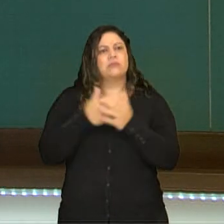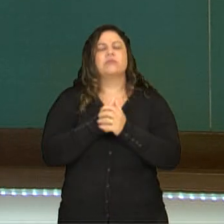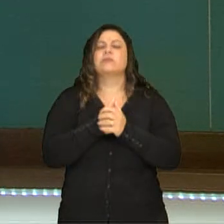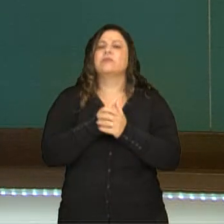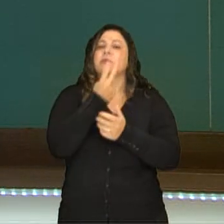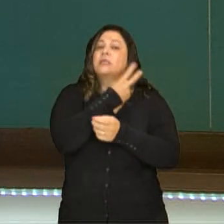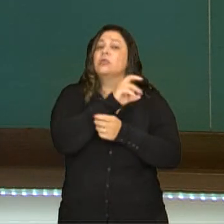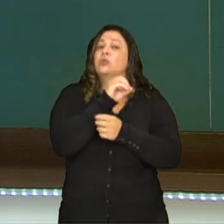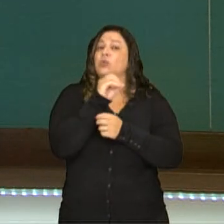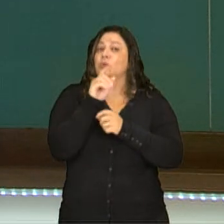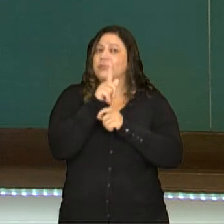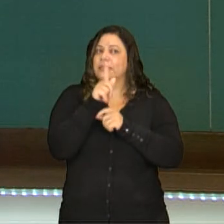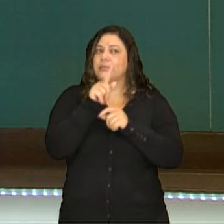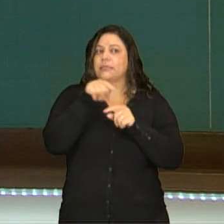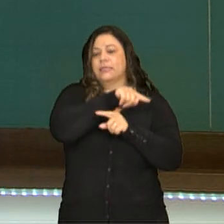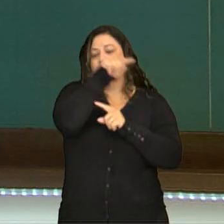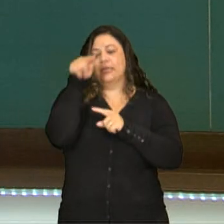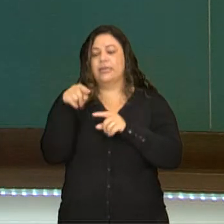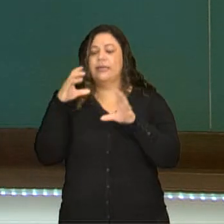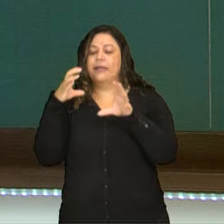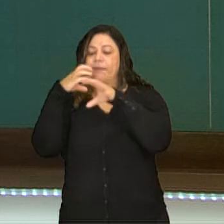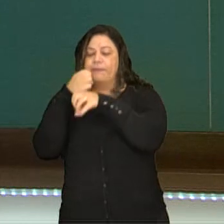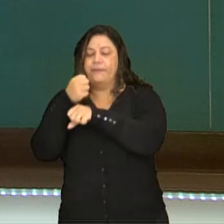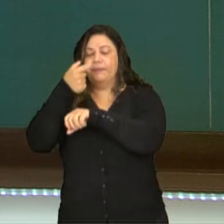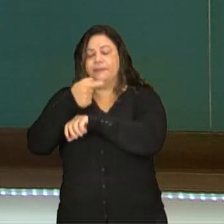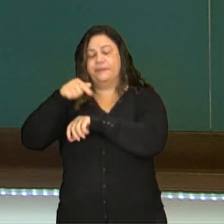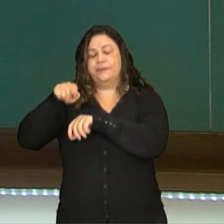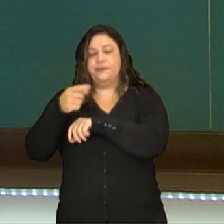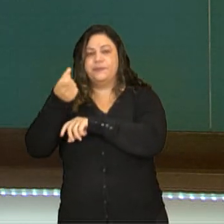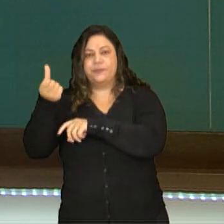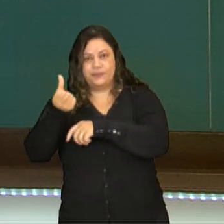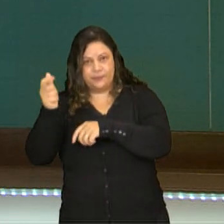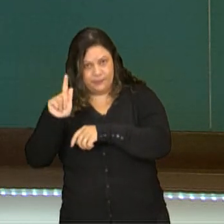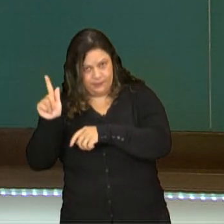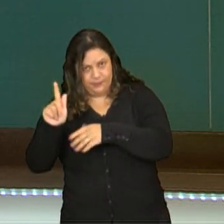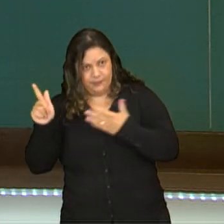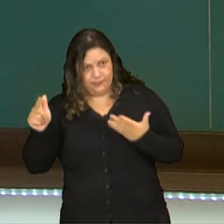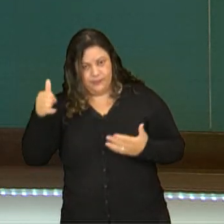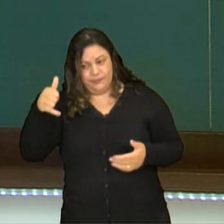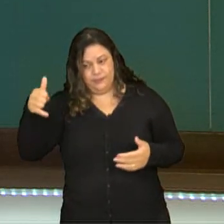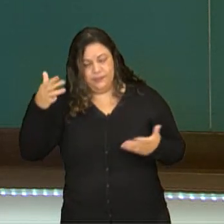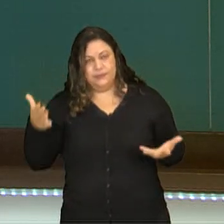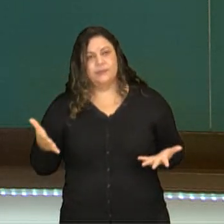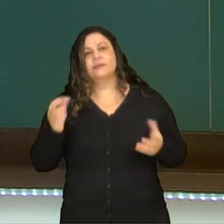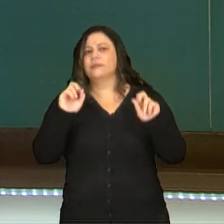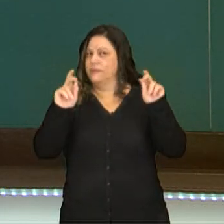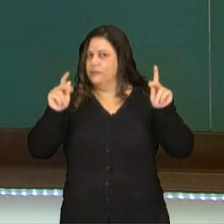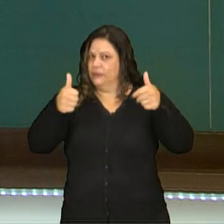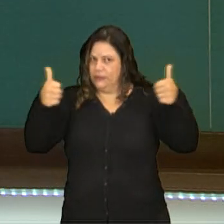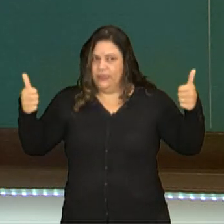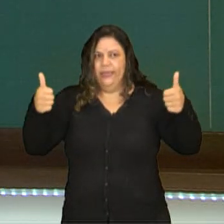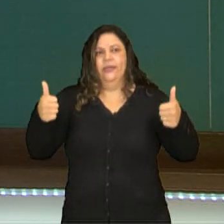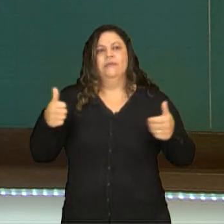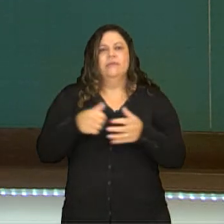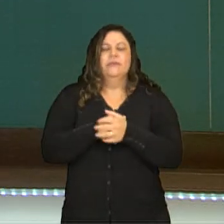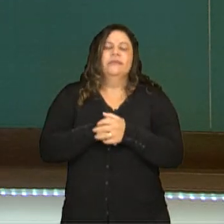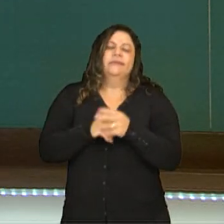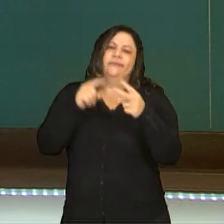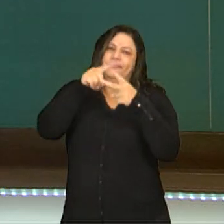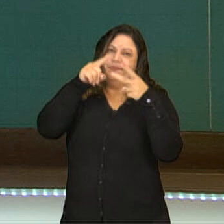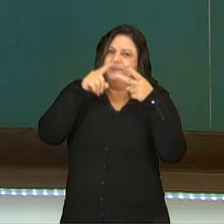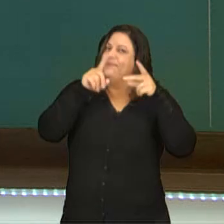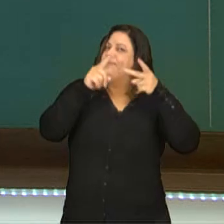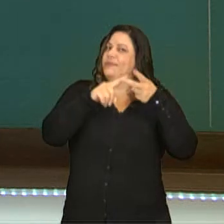gramas, logo, eu tenho 7,6 gramas de gordura, ok? Juntei duas